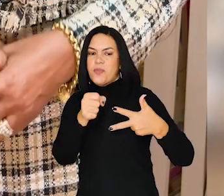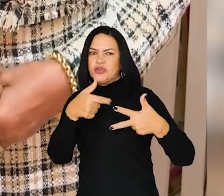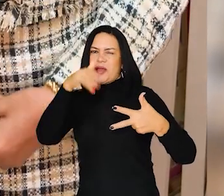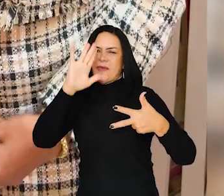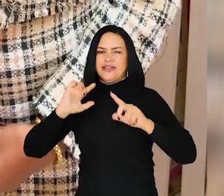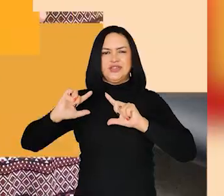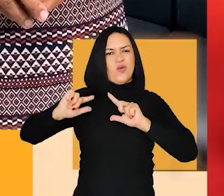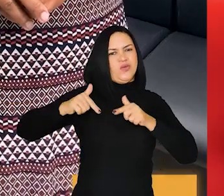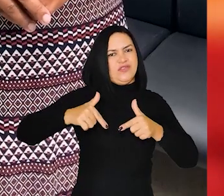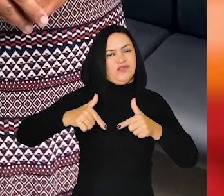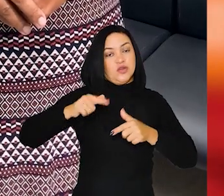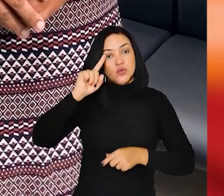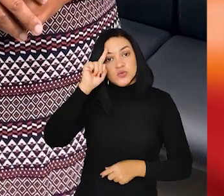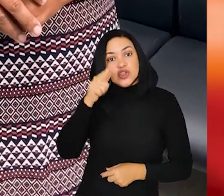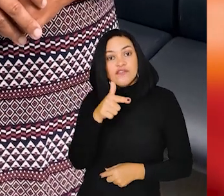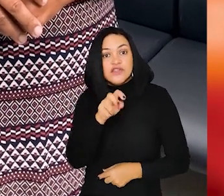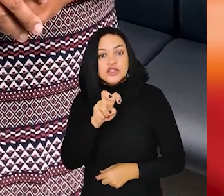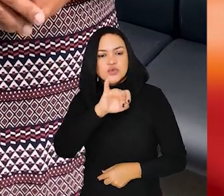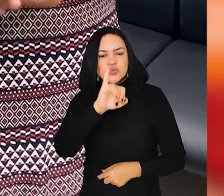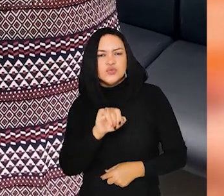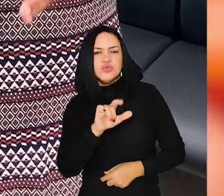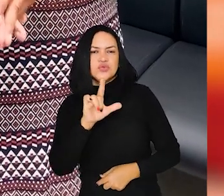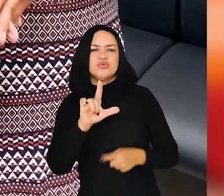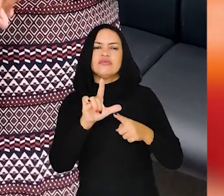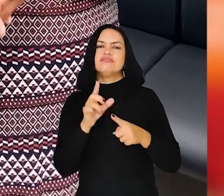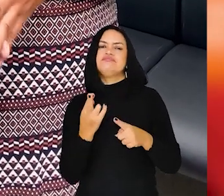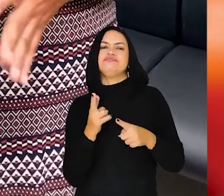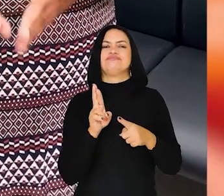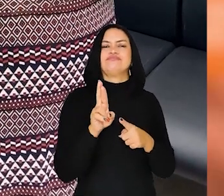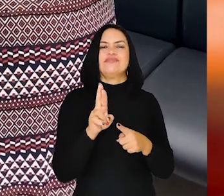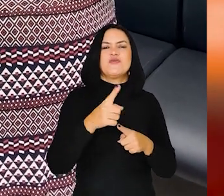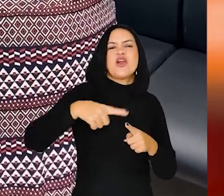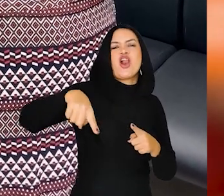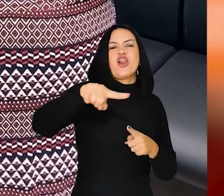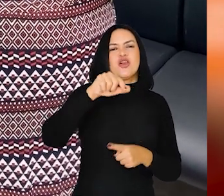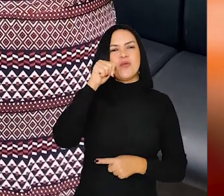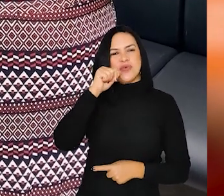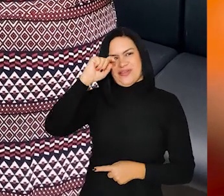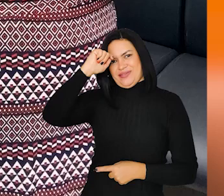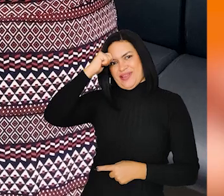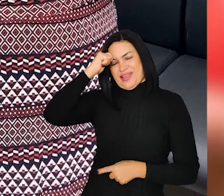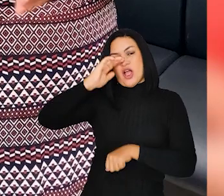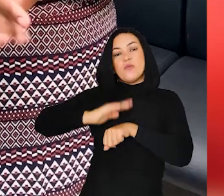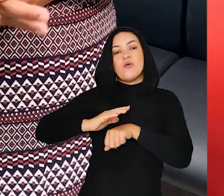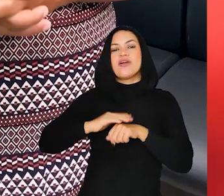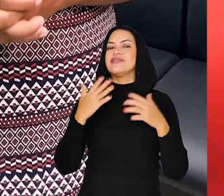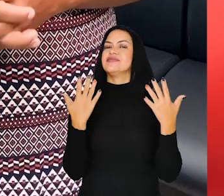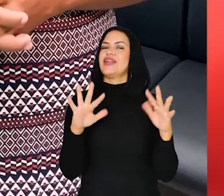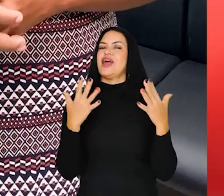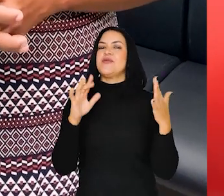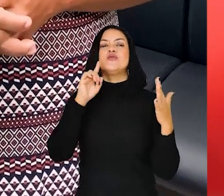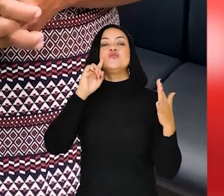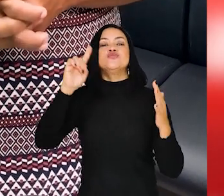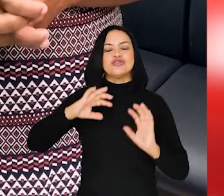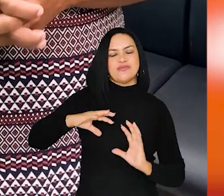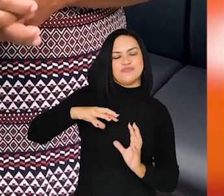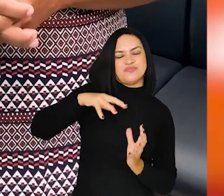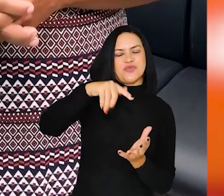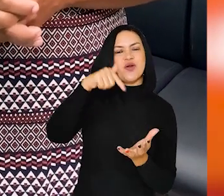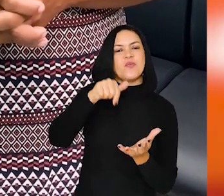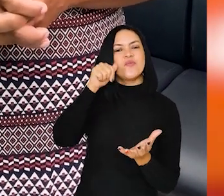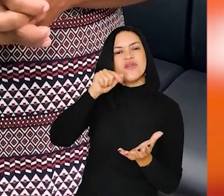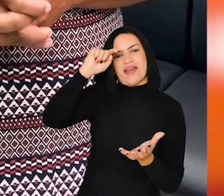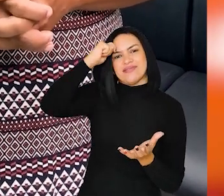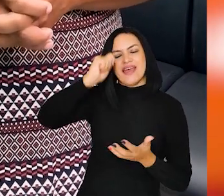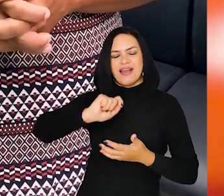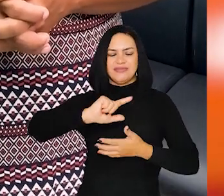mais conservador. O dia 25 de julho é uma data de representatividade para nós mulheres negras, pois é celebrado o Dia Internacional da